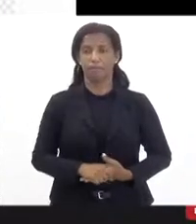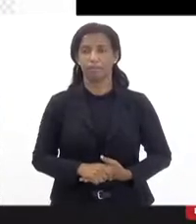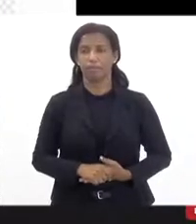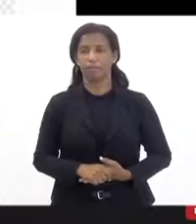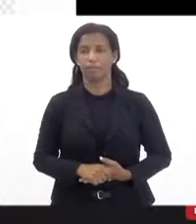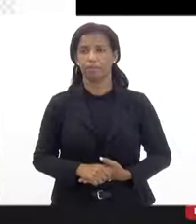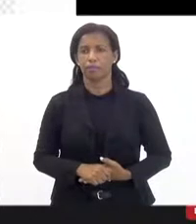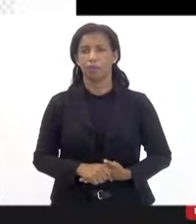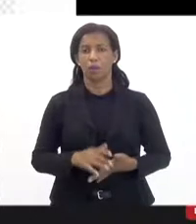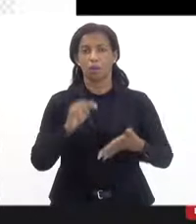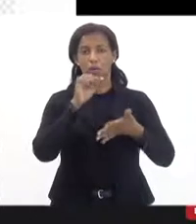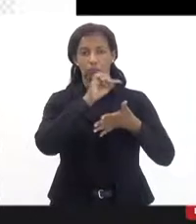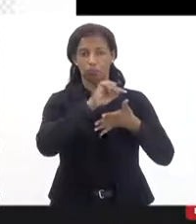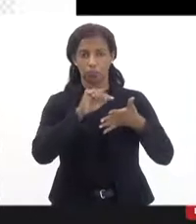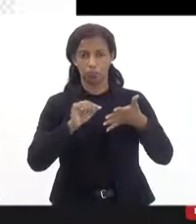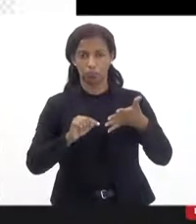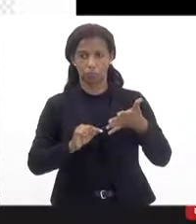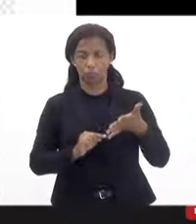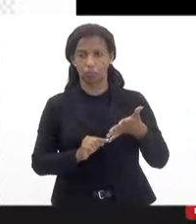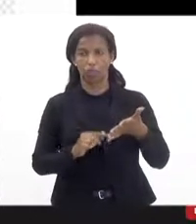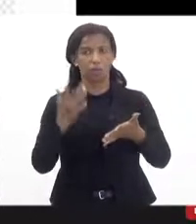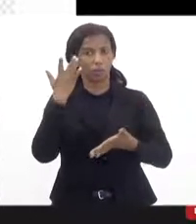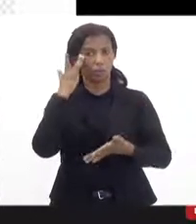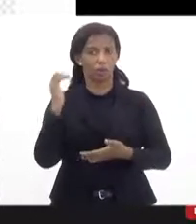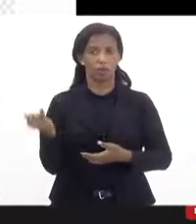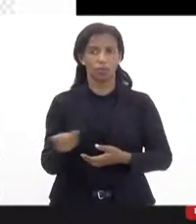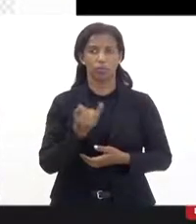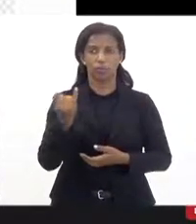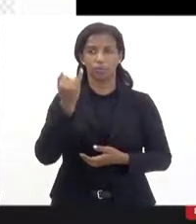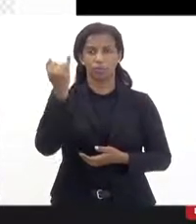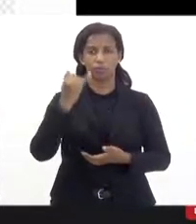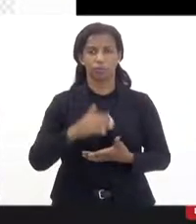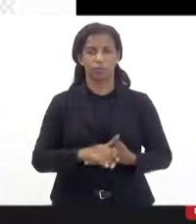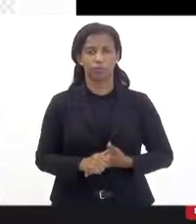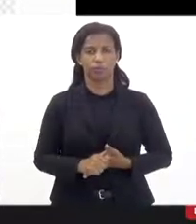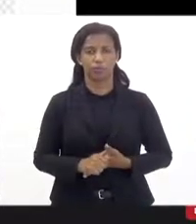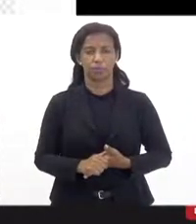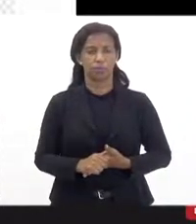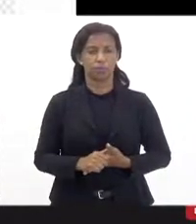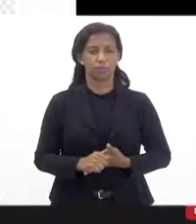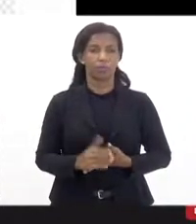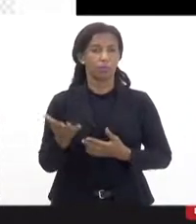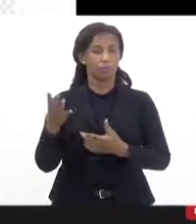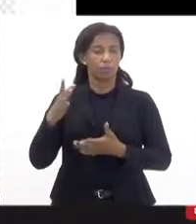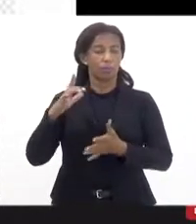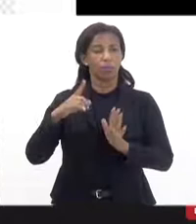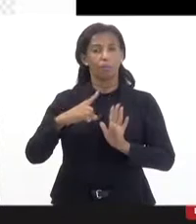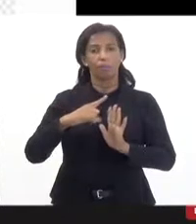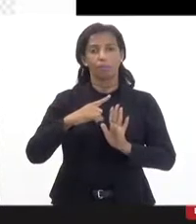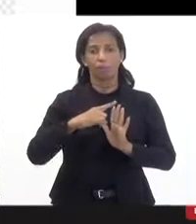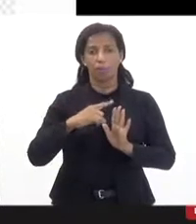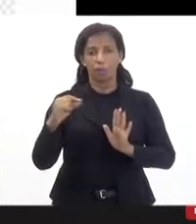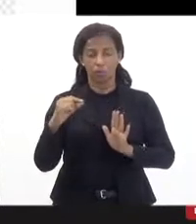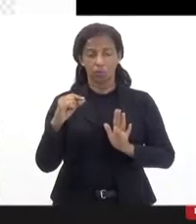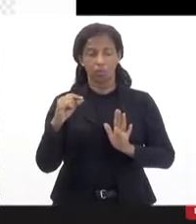no tópico específico, eu acho importante ressaltar. Né,